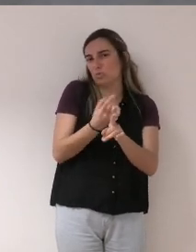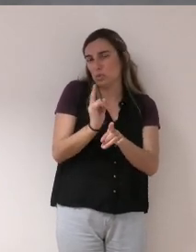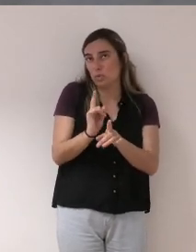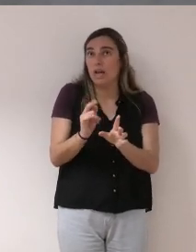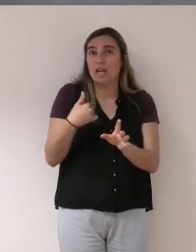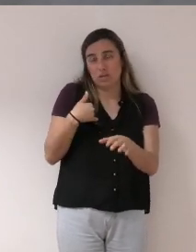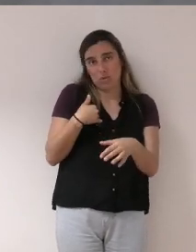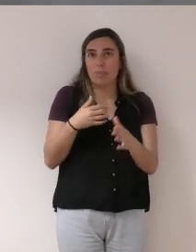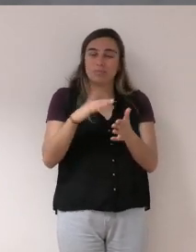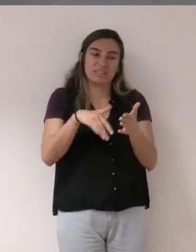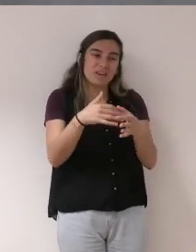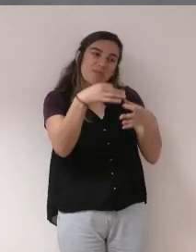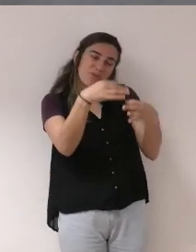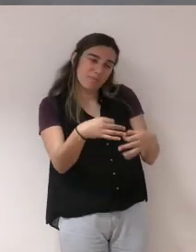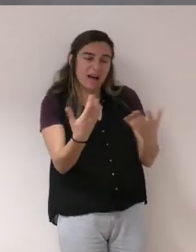no plano